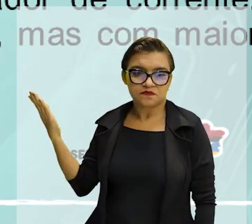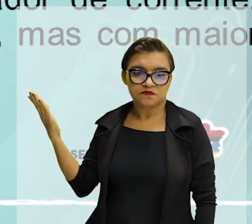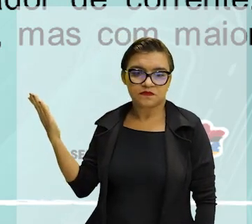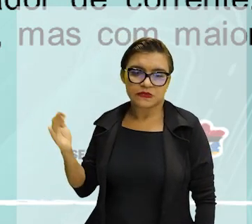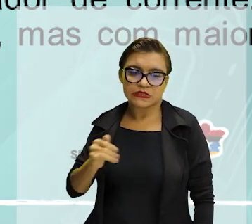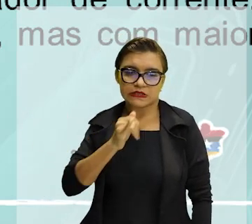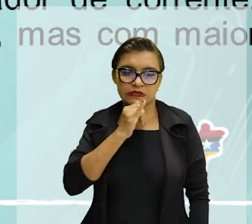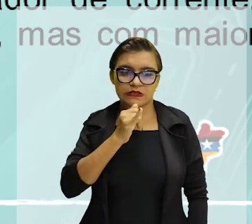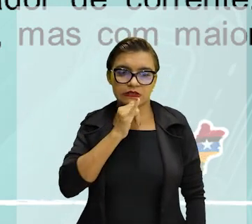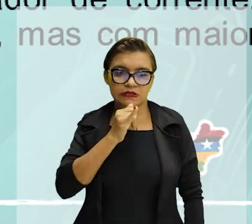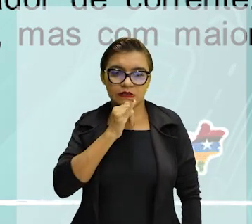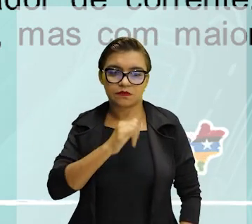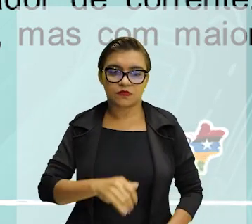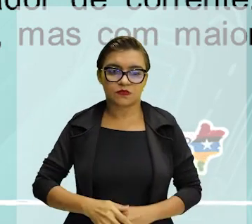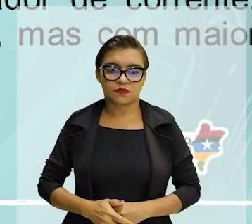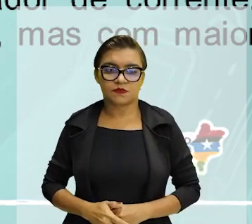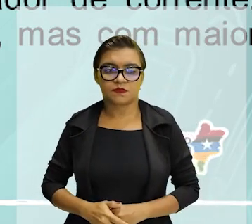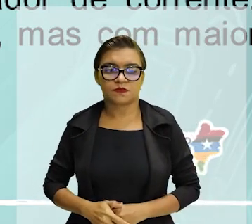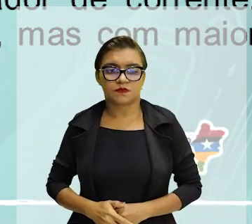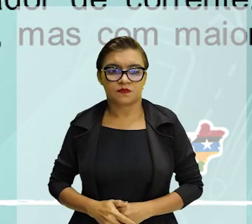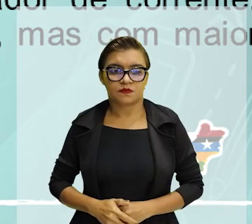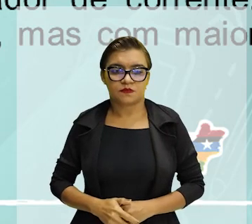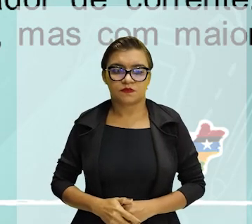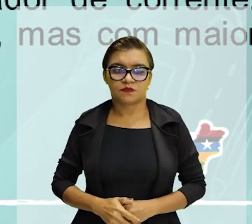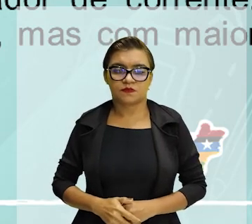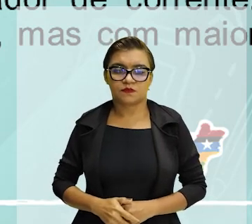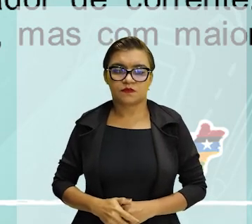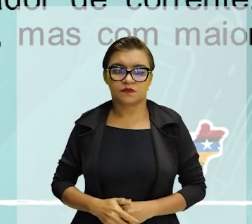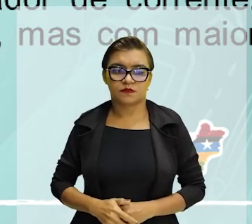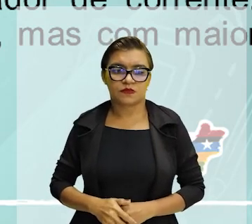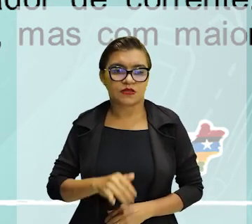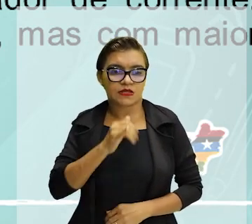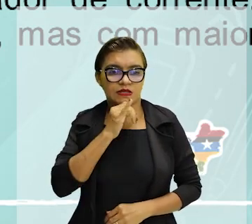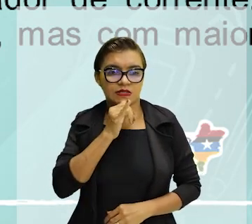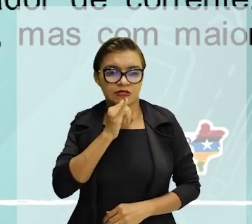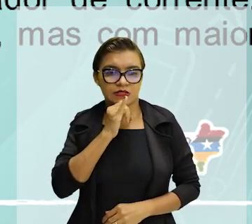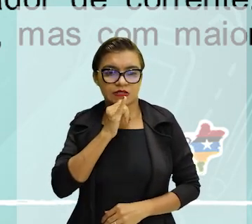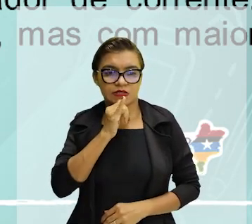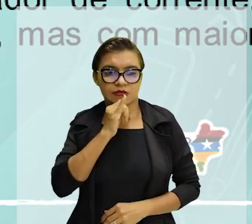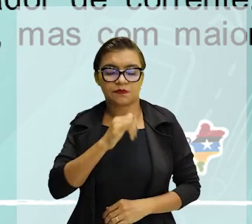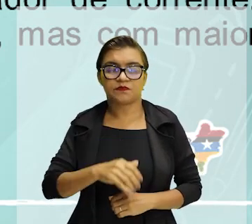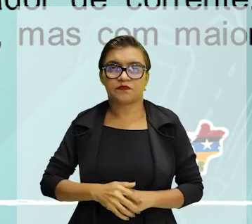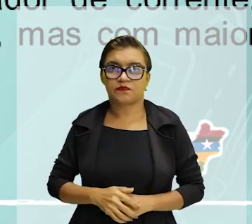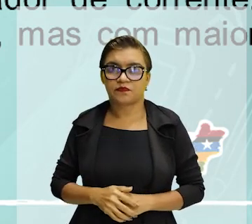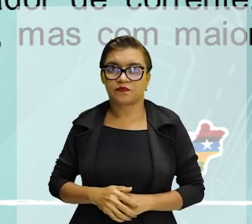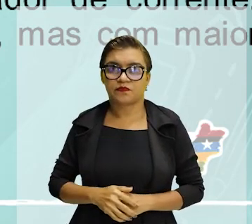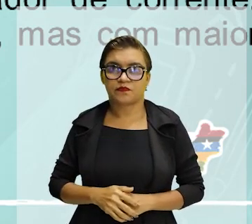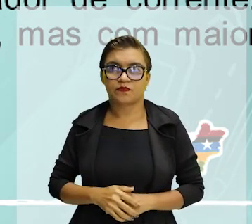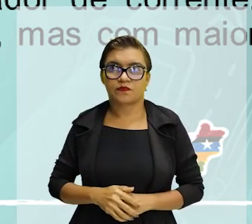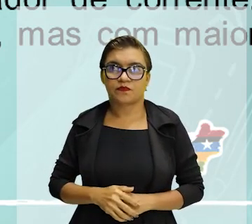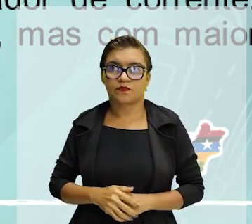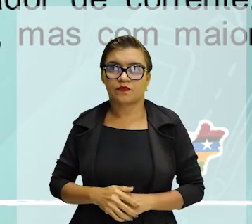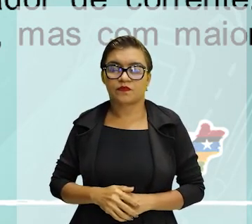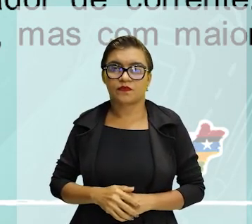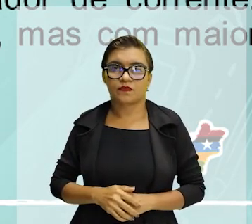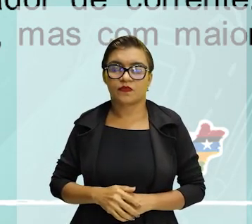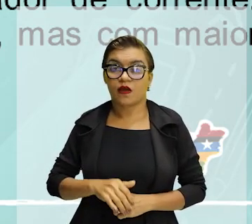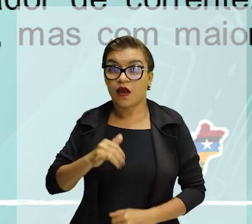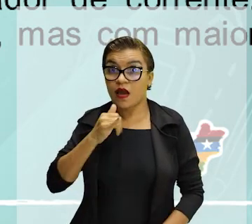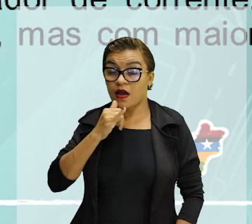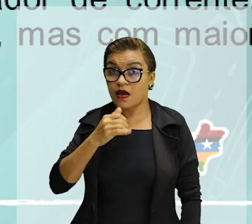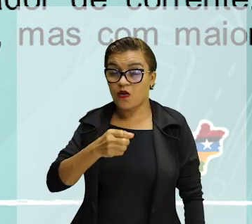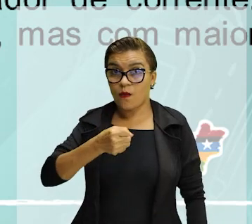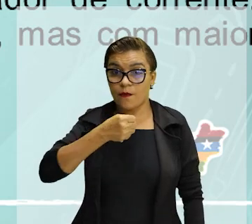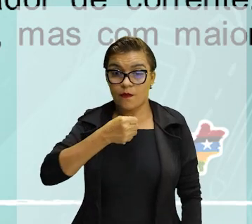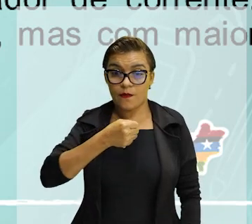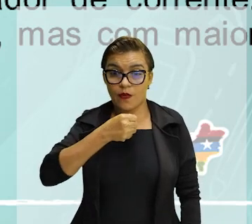exemplo, o sinal elétrico gerado por um microfone é tão fraco que não tem condições